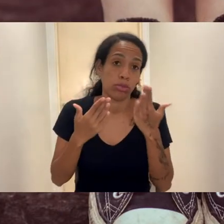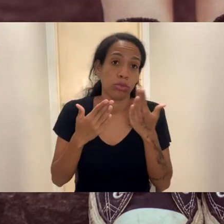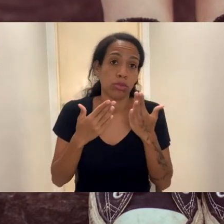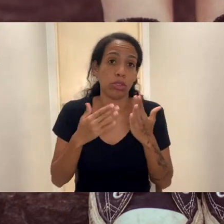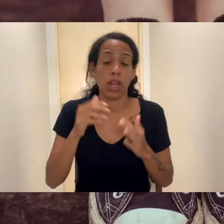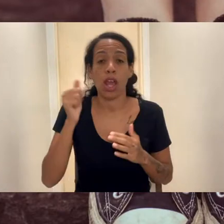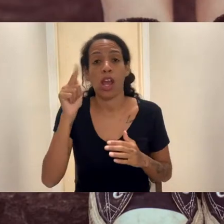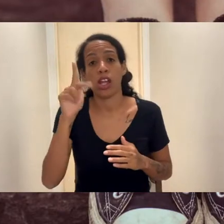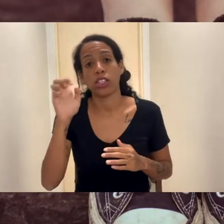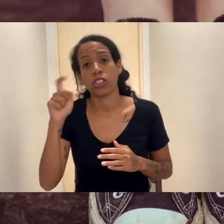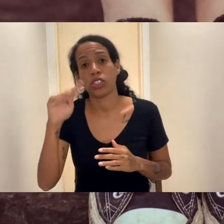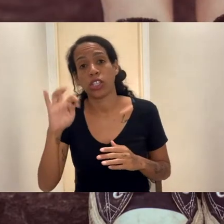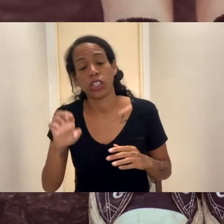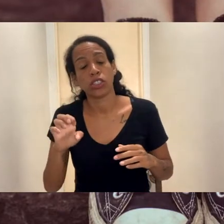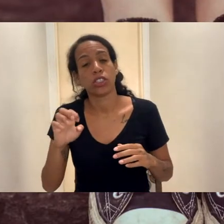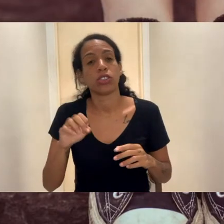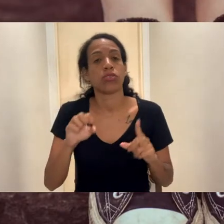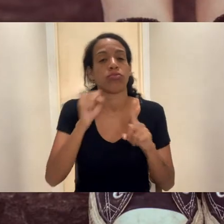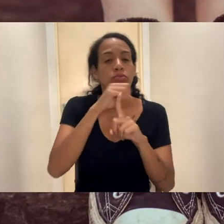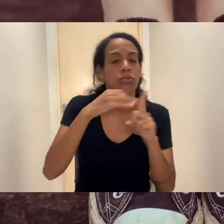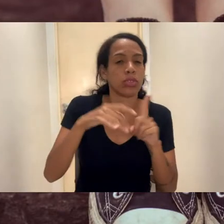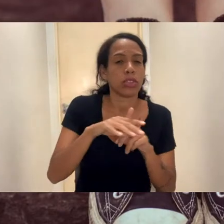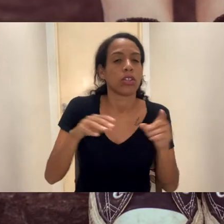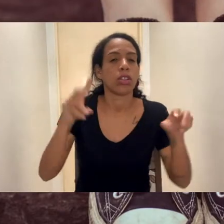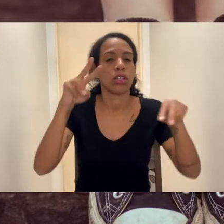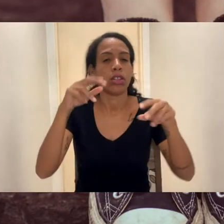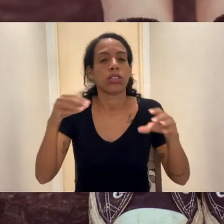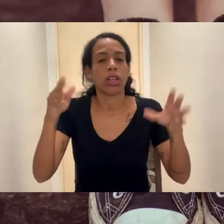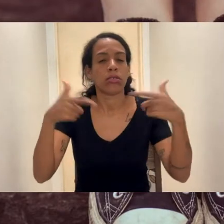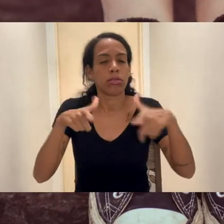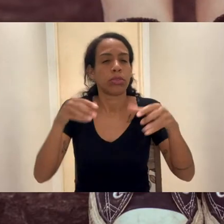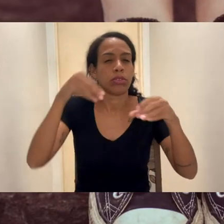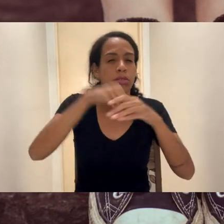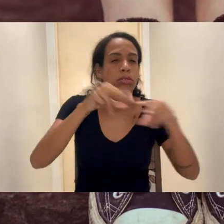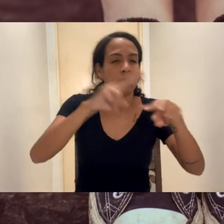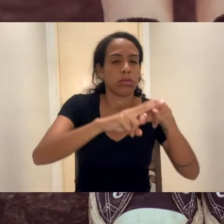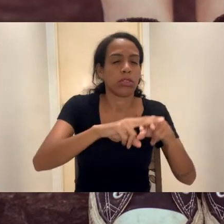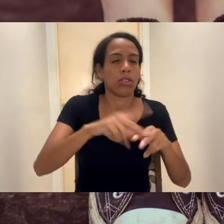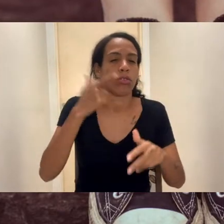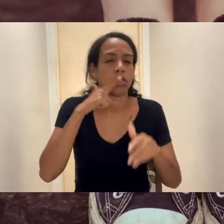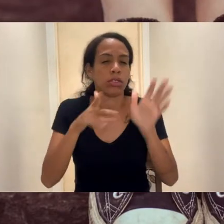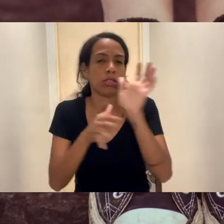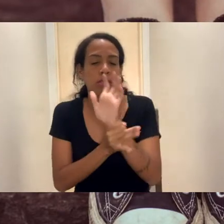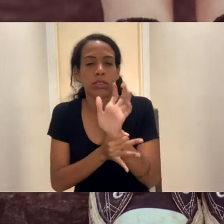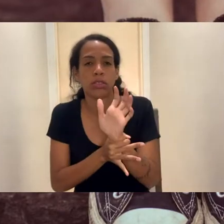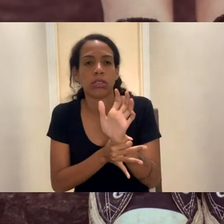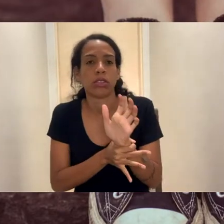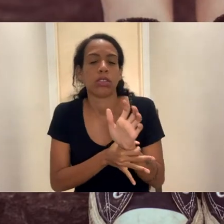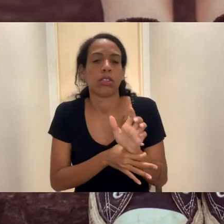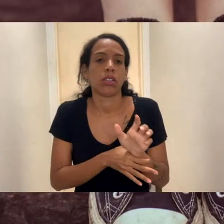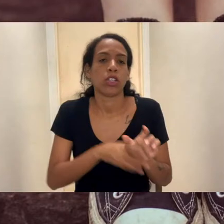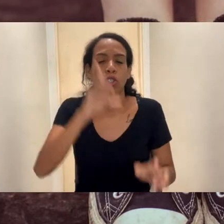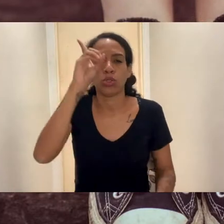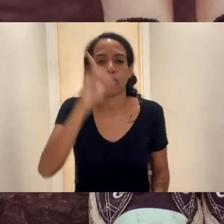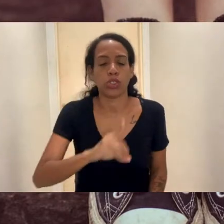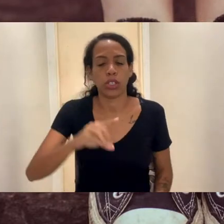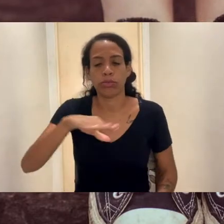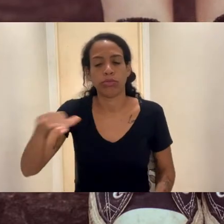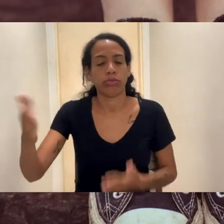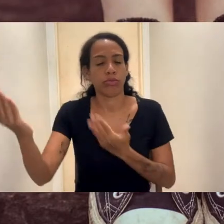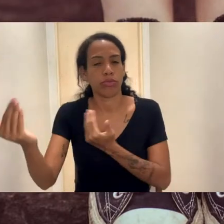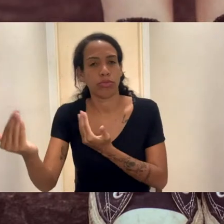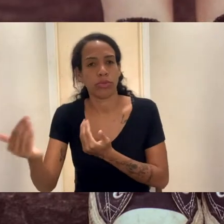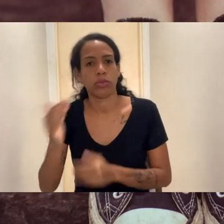agentes socioeducativos que estão na unidade de internação como garantidores, né, como garantes desse direito dos adolescentes e